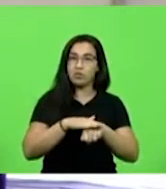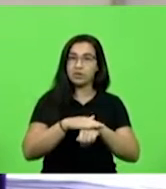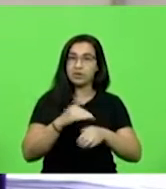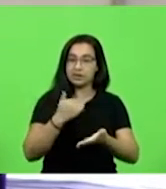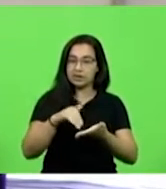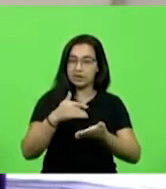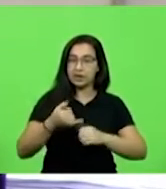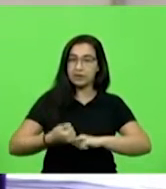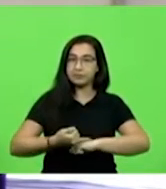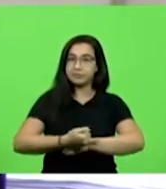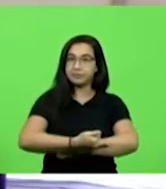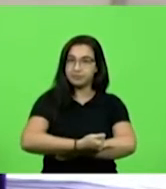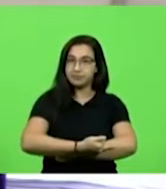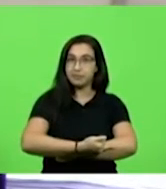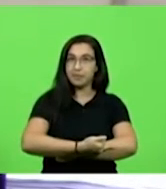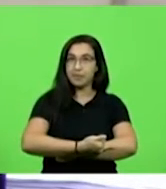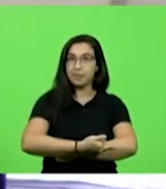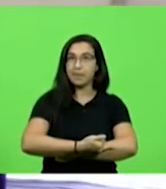Infraestrutura,